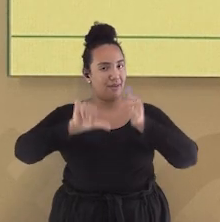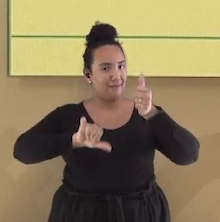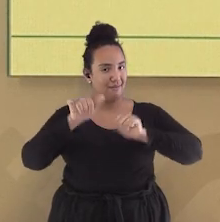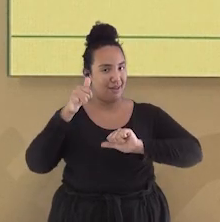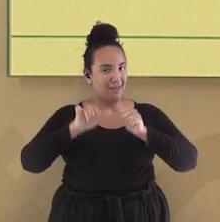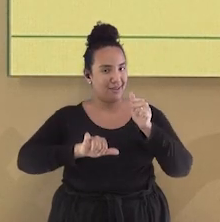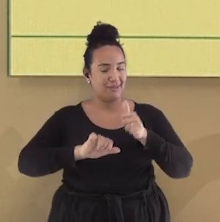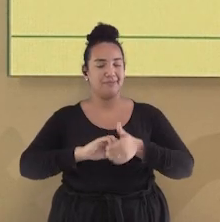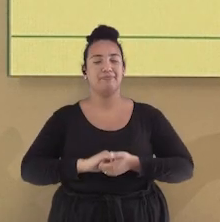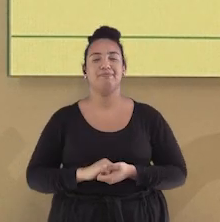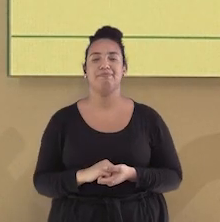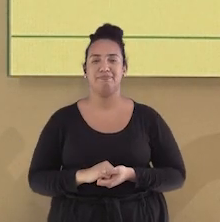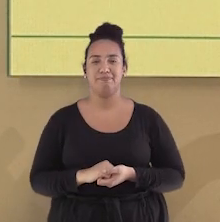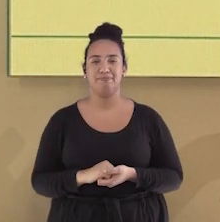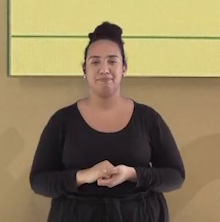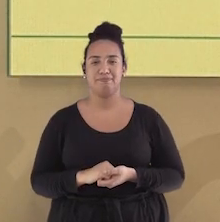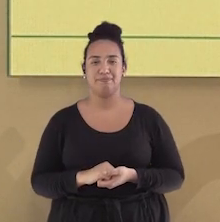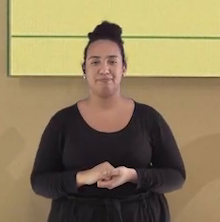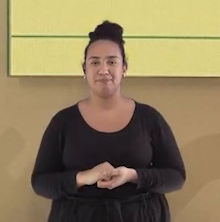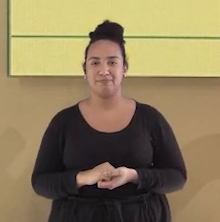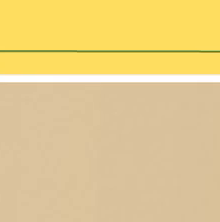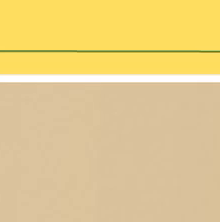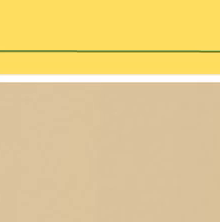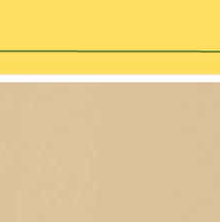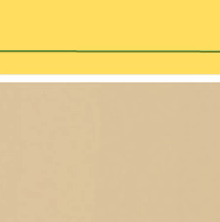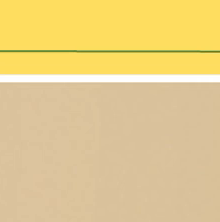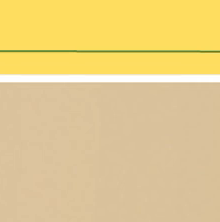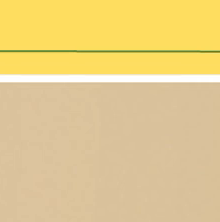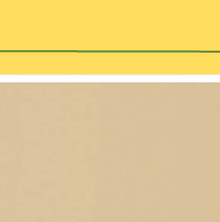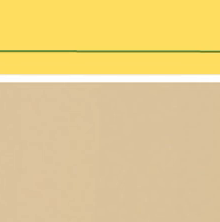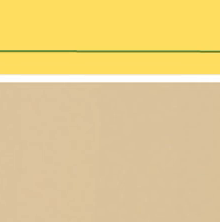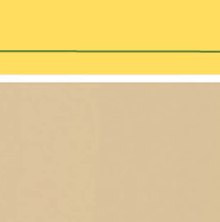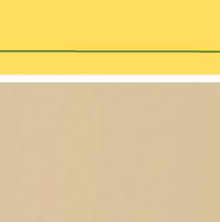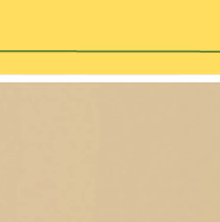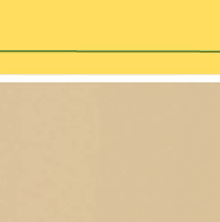Observe com calma e analise as informações.